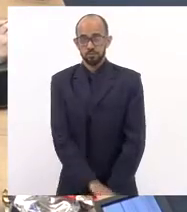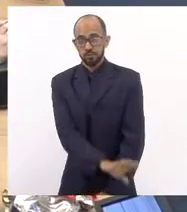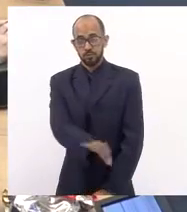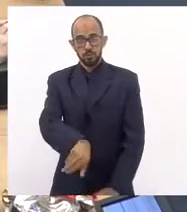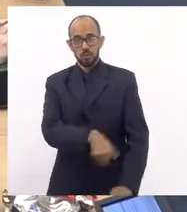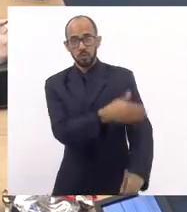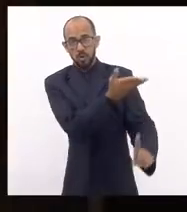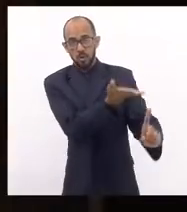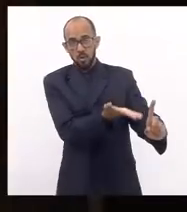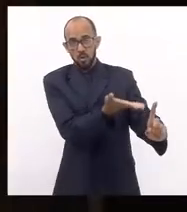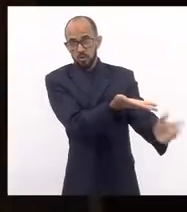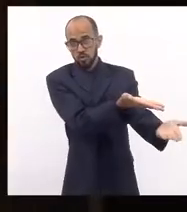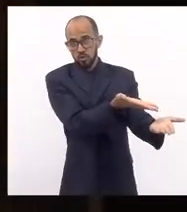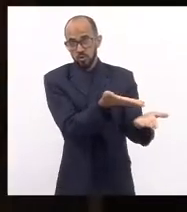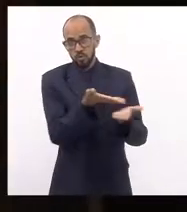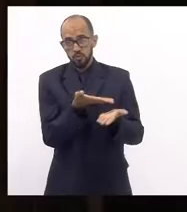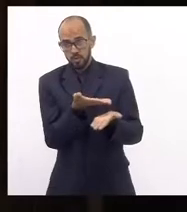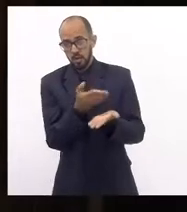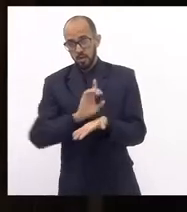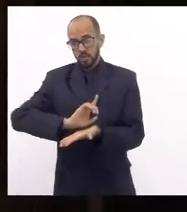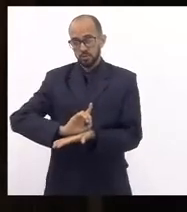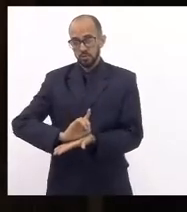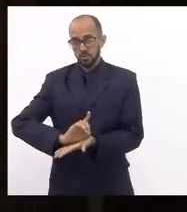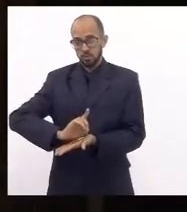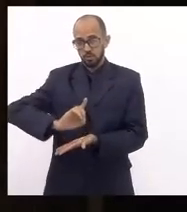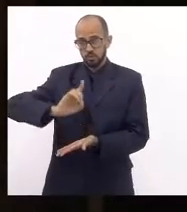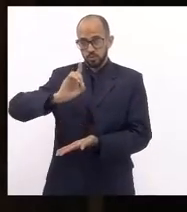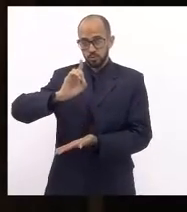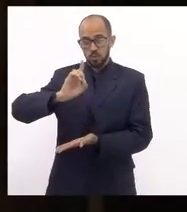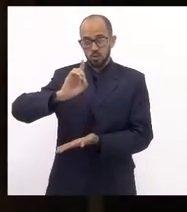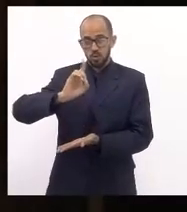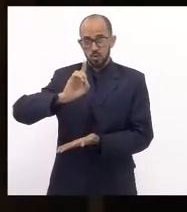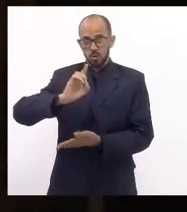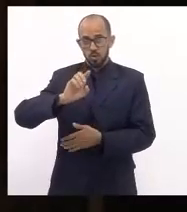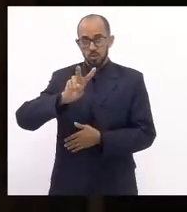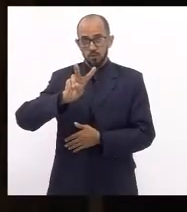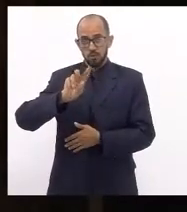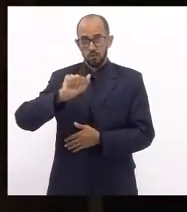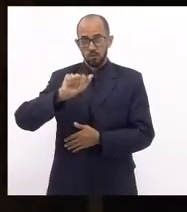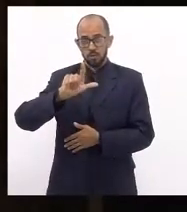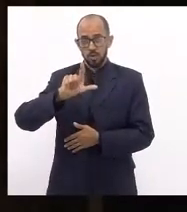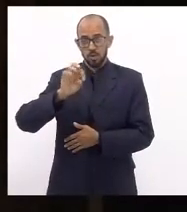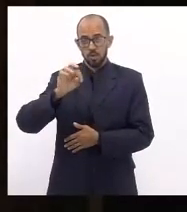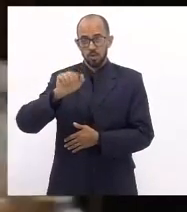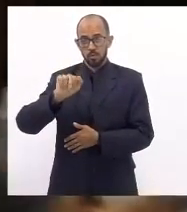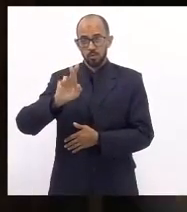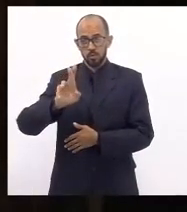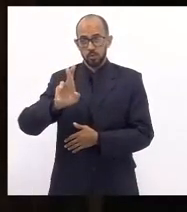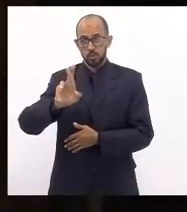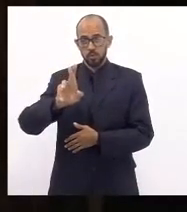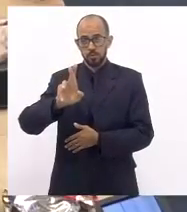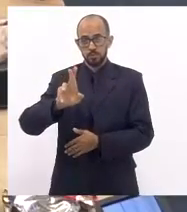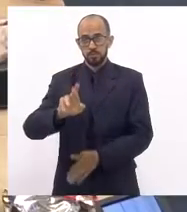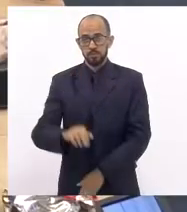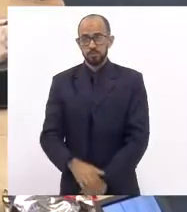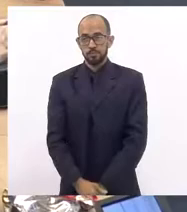Tenho a honra de chamar o excelentíssimo doutor Walter Martins Filho.